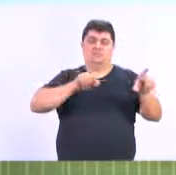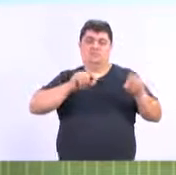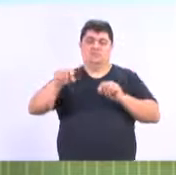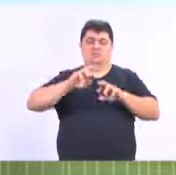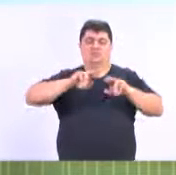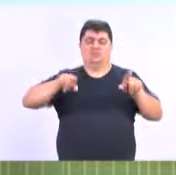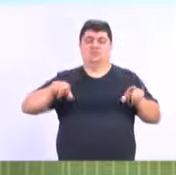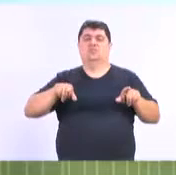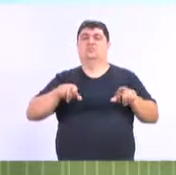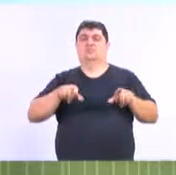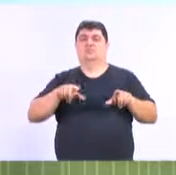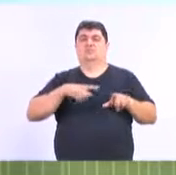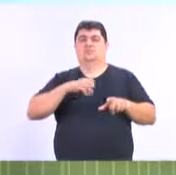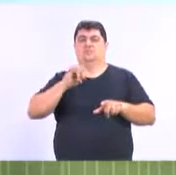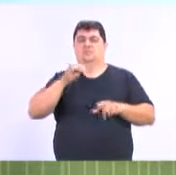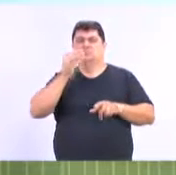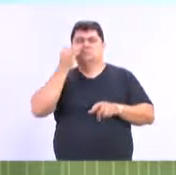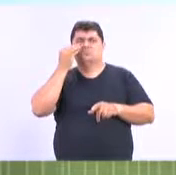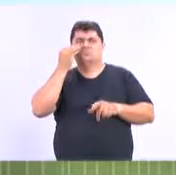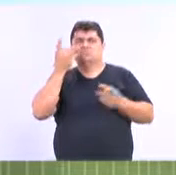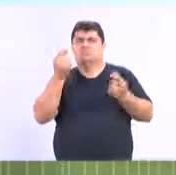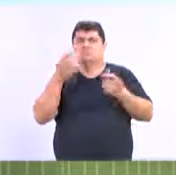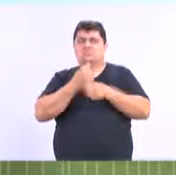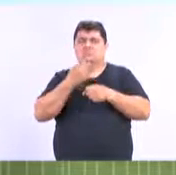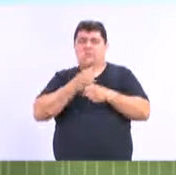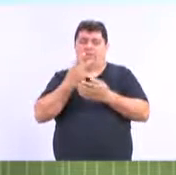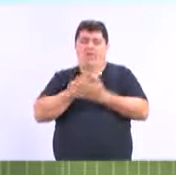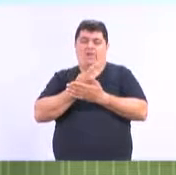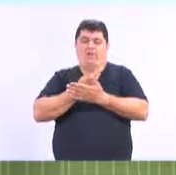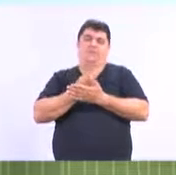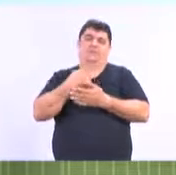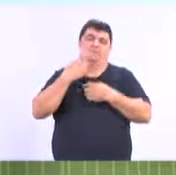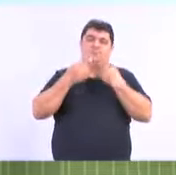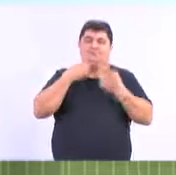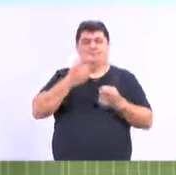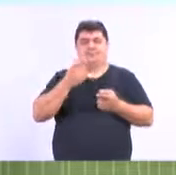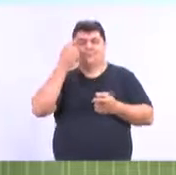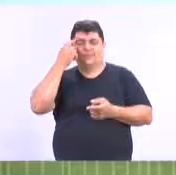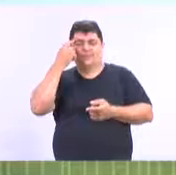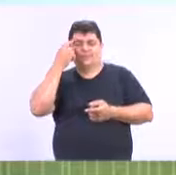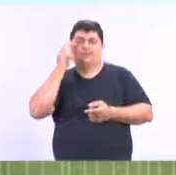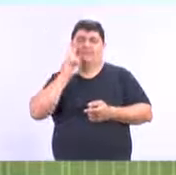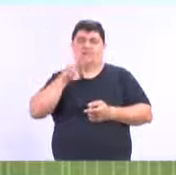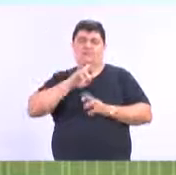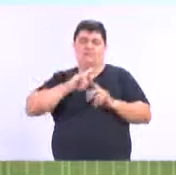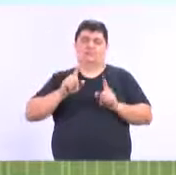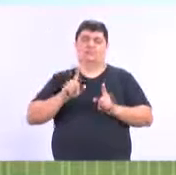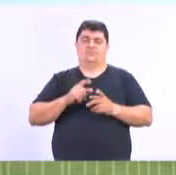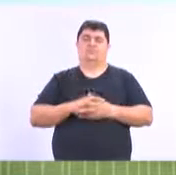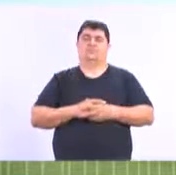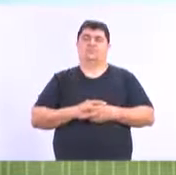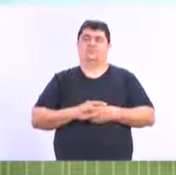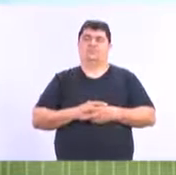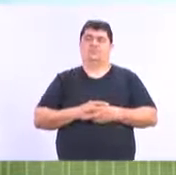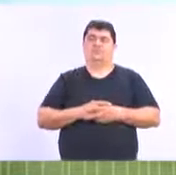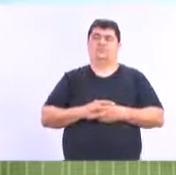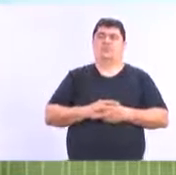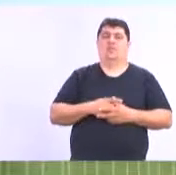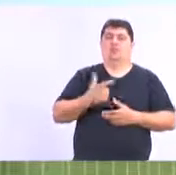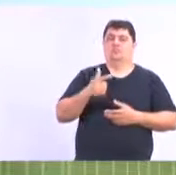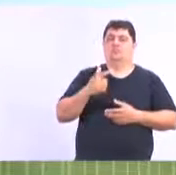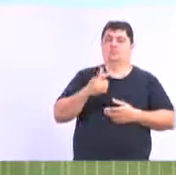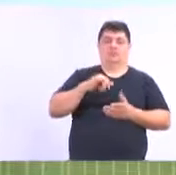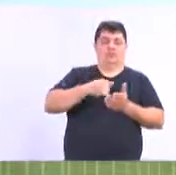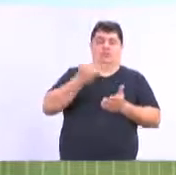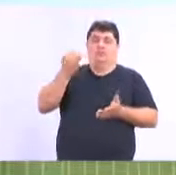determina. Quando você faz o lançamento contábil, que você erra isso, acaba a análise das pessoas. Faz diferença. E a gente não está considerando aí